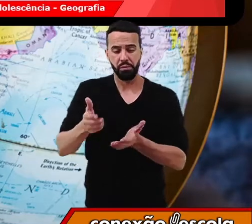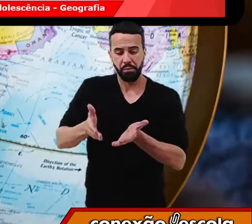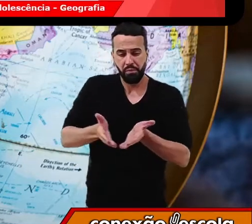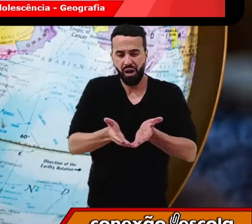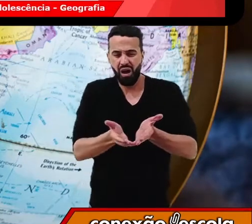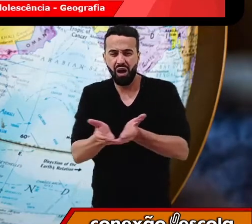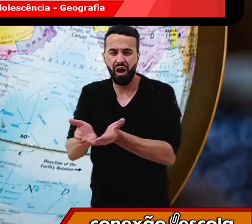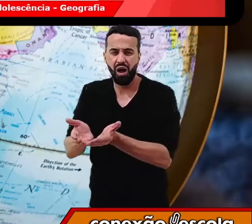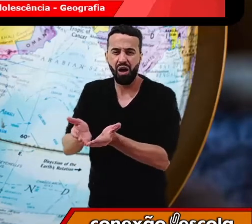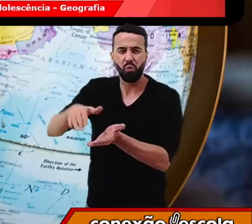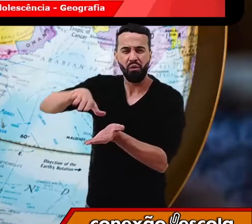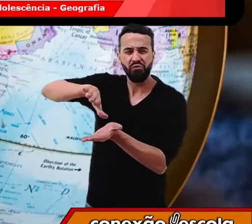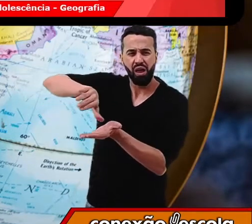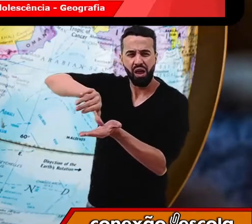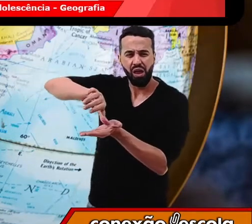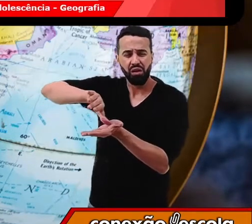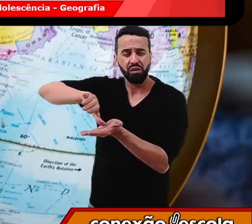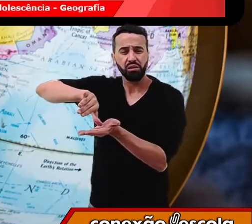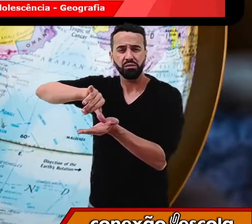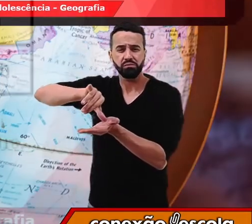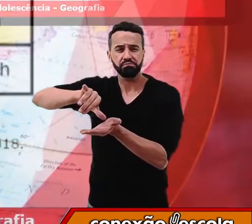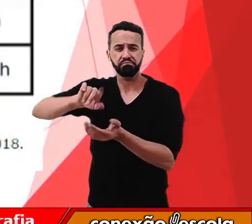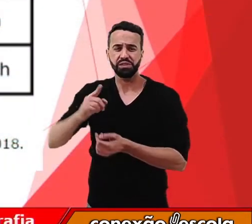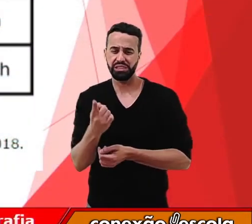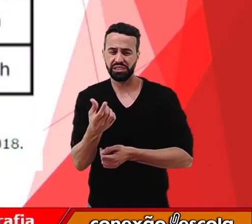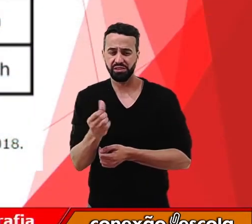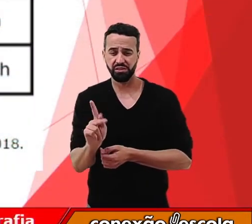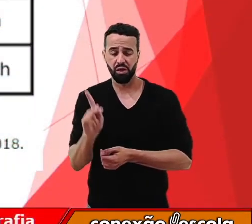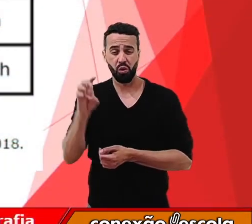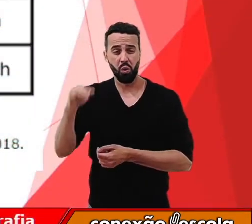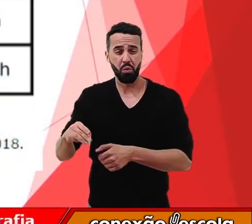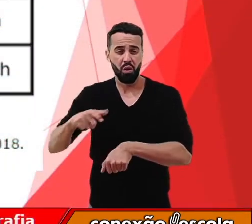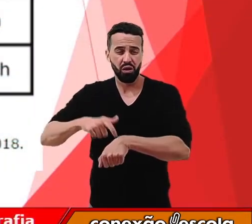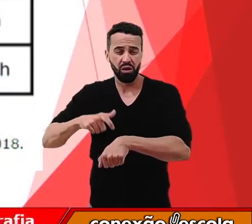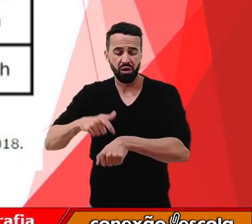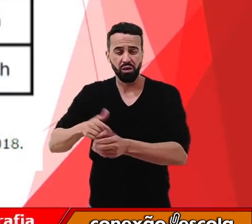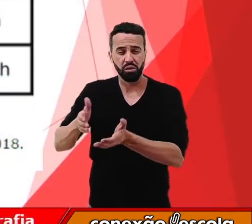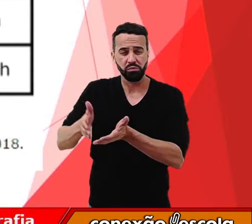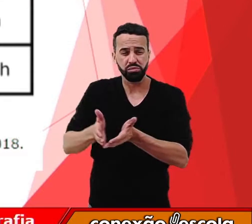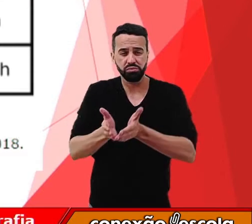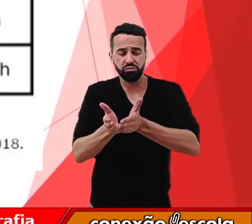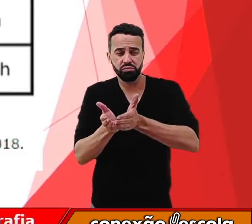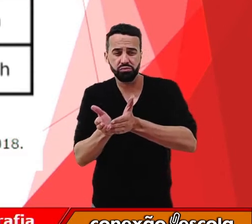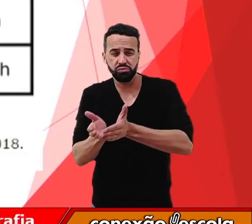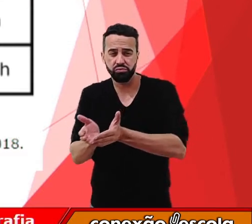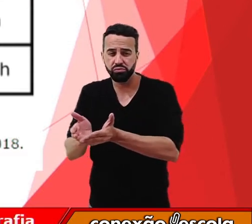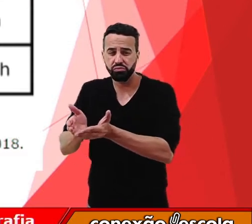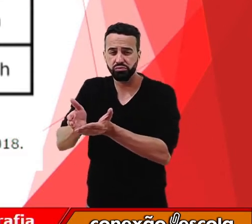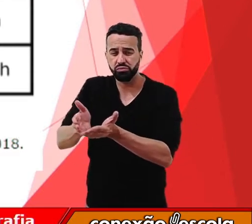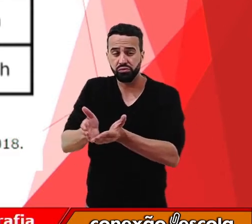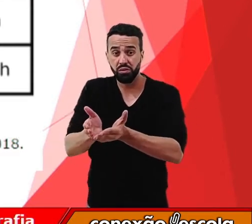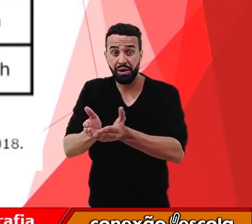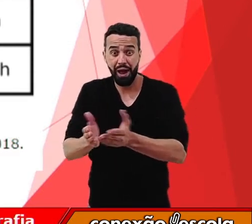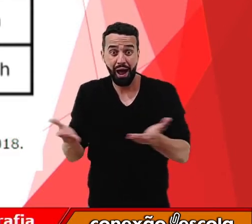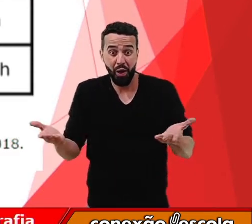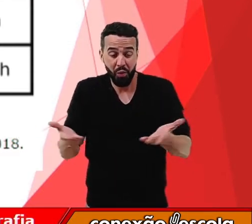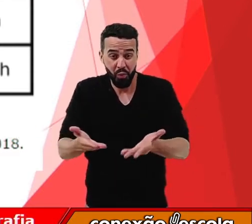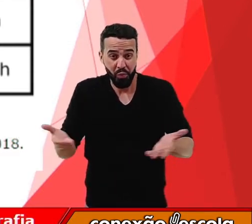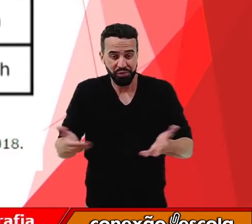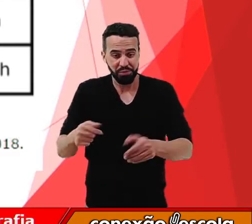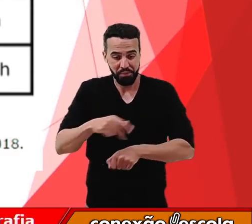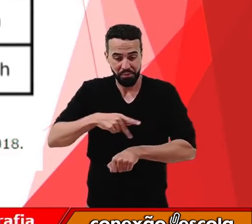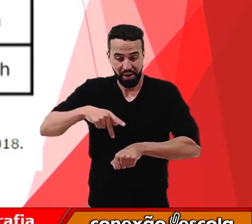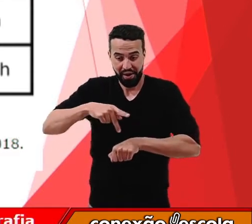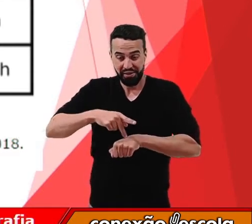a apenas 16 km por hora. Hoje em dia, essas viagens podem ser feitas em algumas horas,